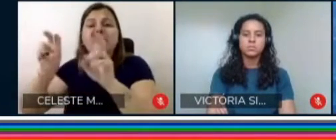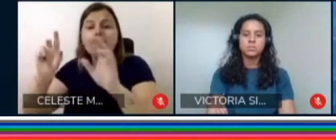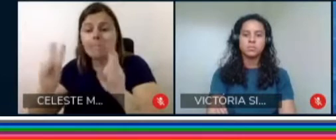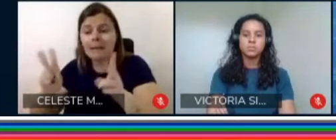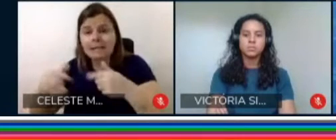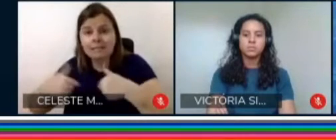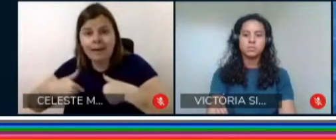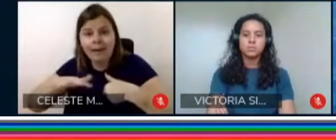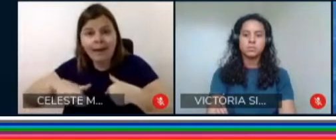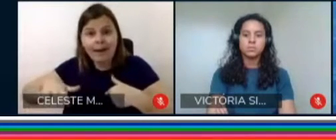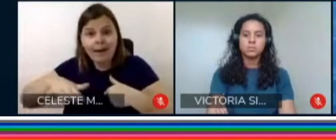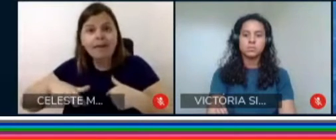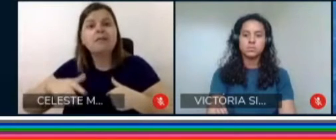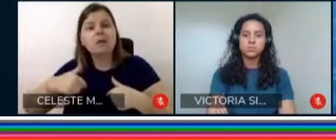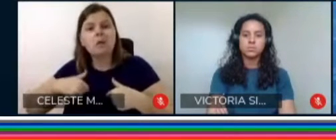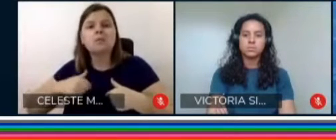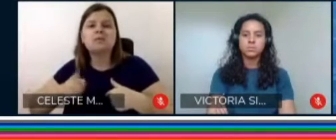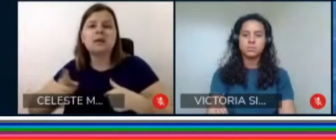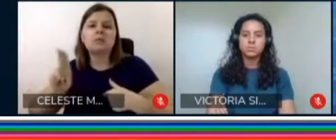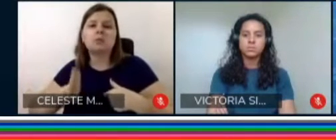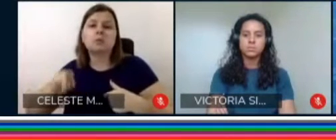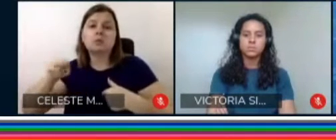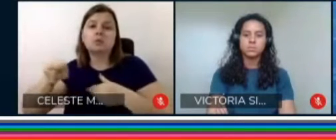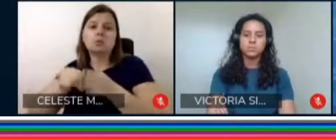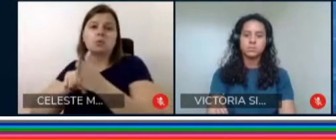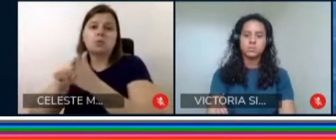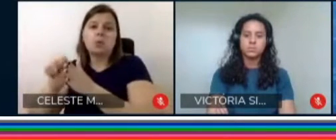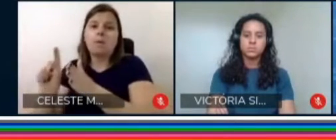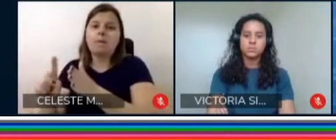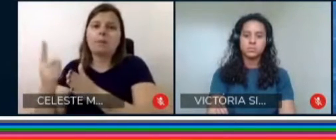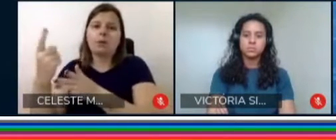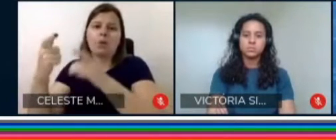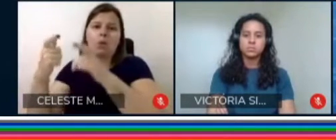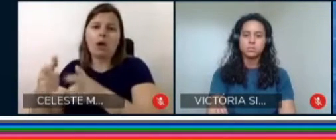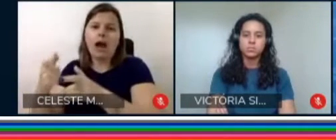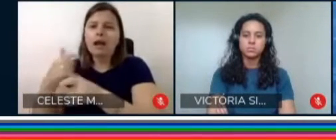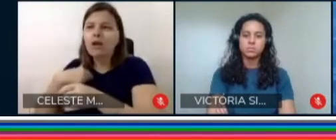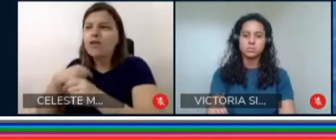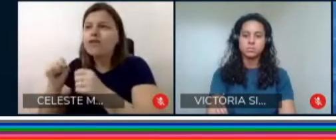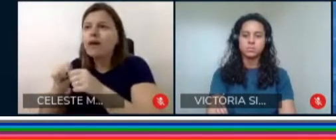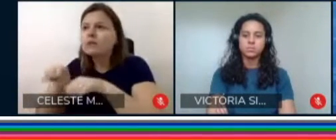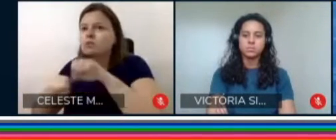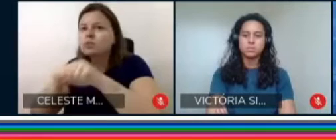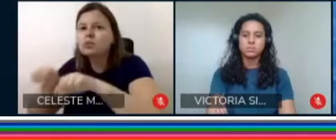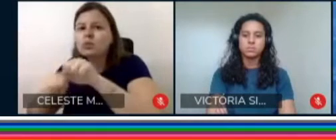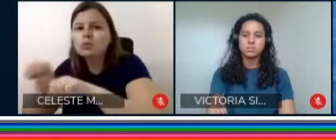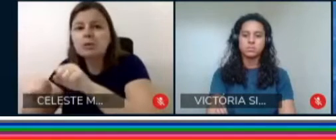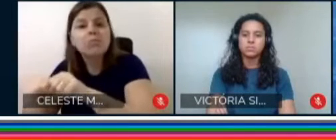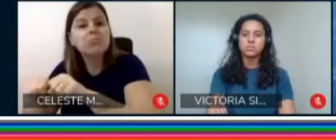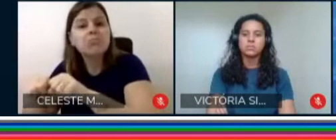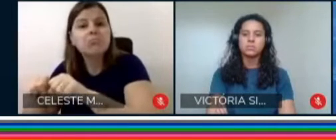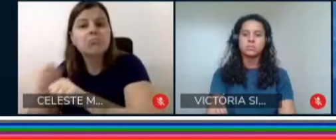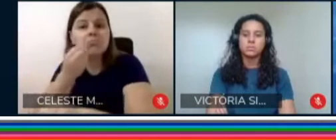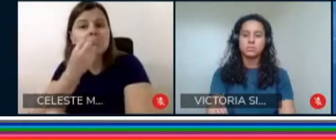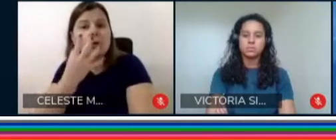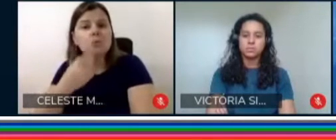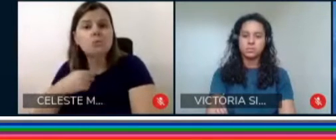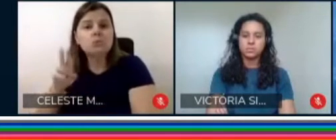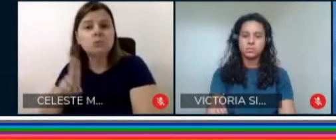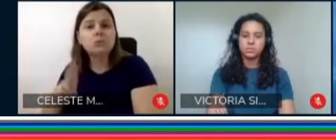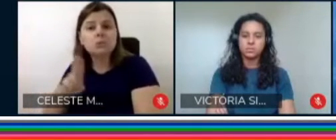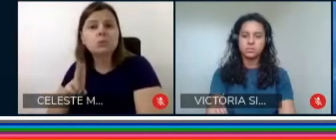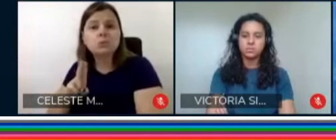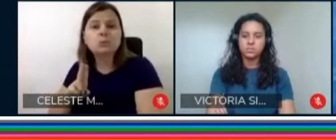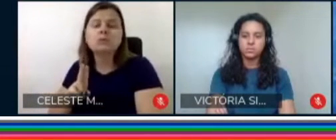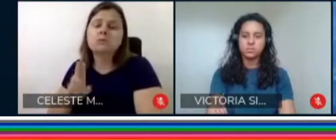eu normalmente uso o Google Acadêmico como um primeiro motor de busca, né? E tem me sido muito útil. Apesar de não